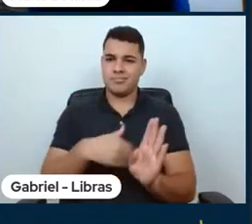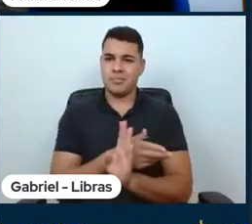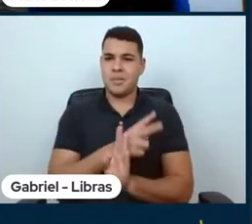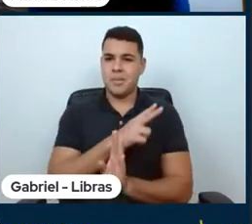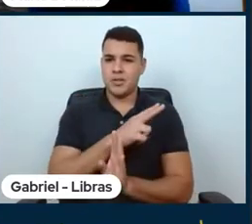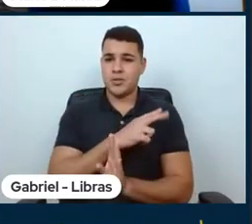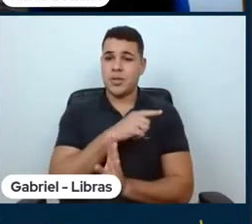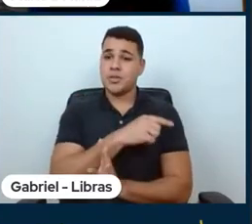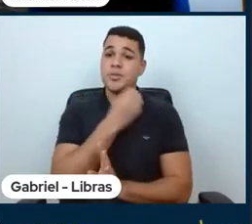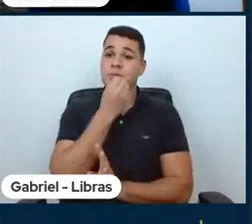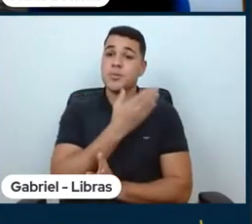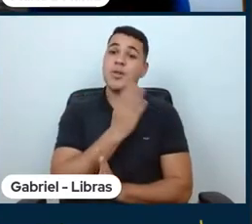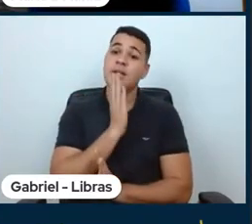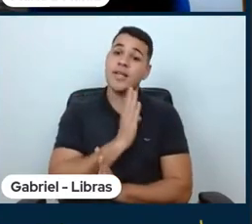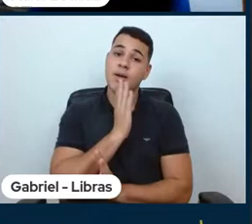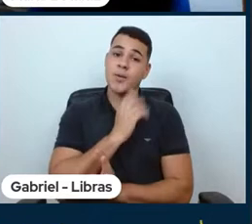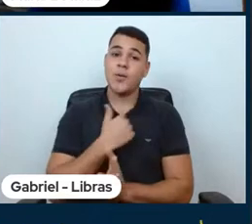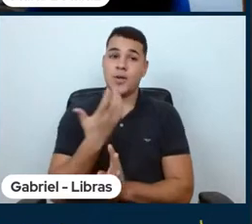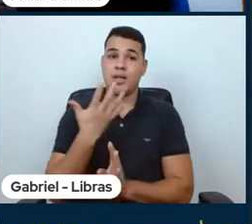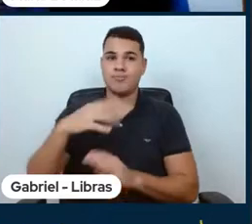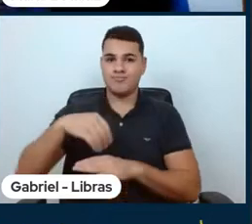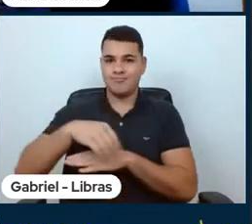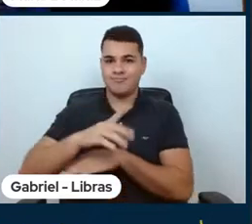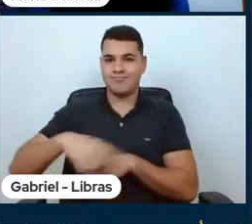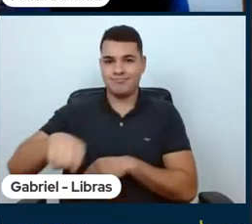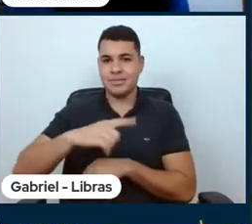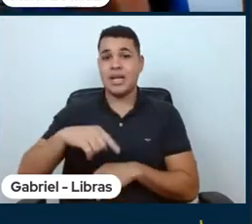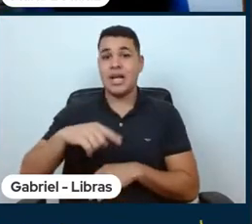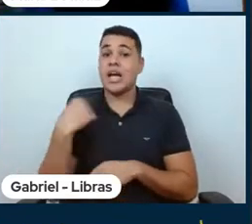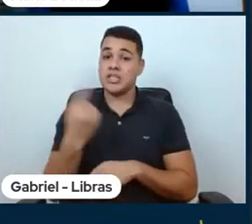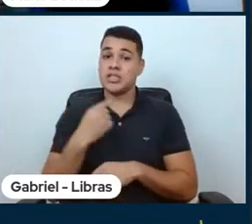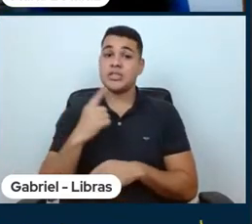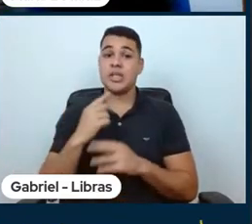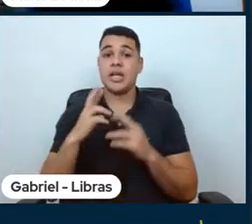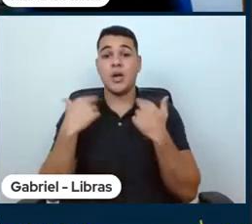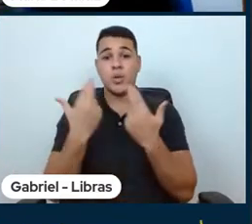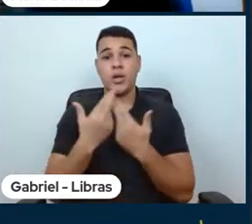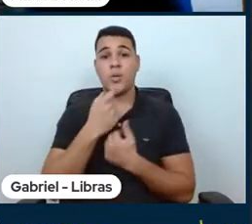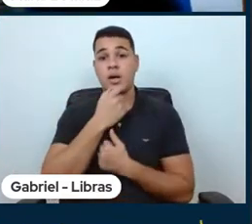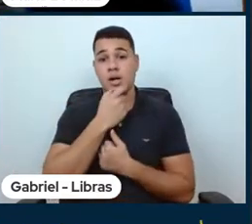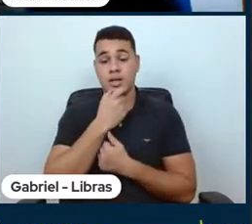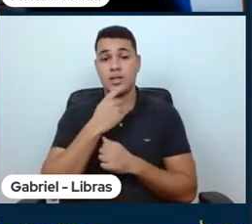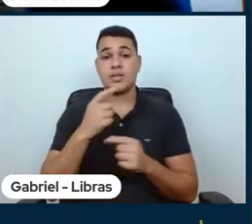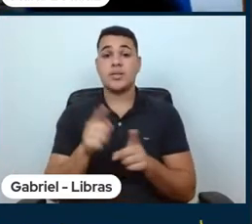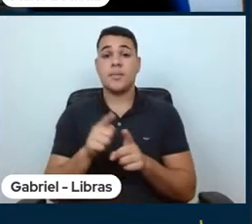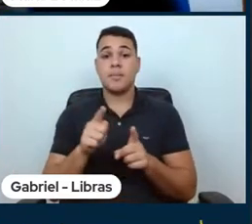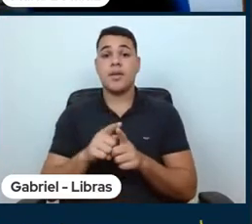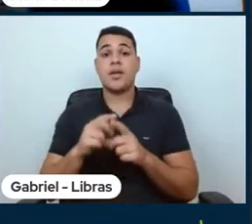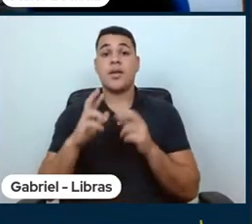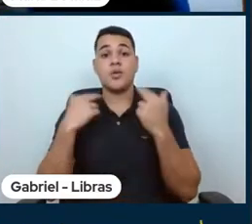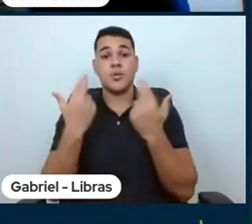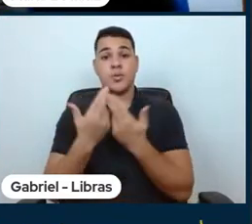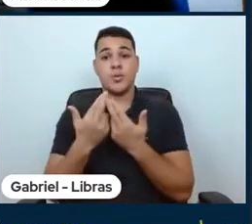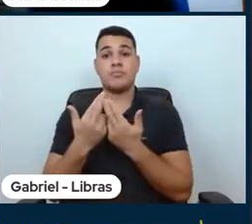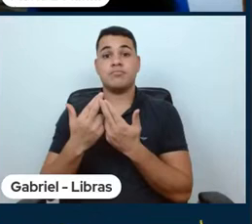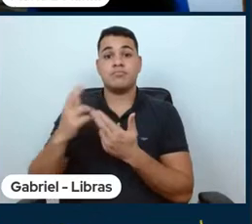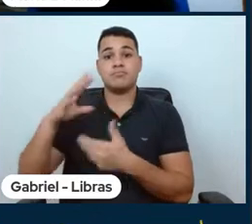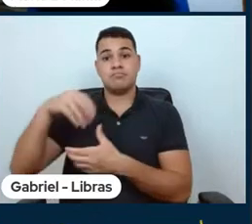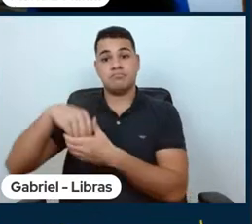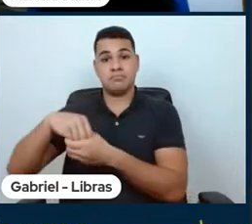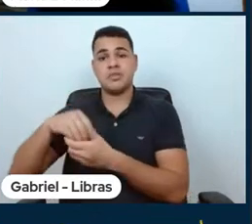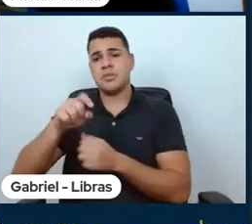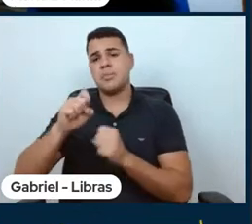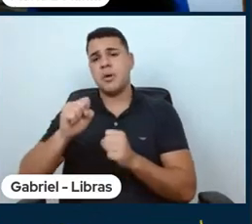coisa legal que eu queria também compartilhar, que a gente tem reuniões de inglês, só que são reuniões entre o squad. Então, você pode errar,